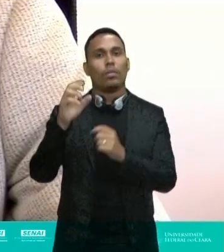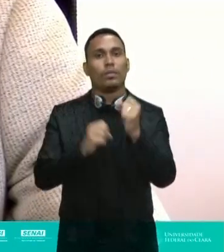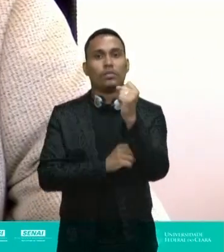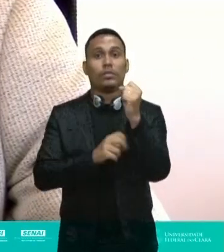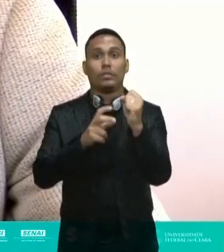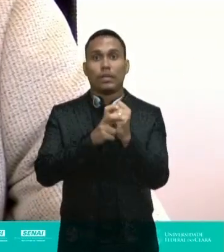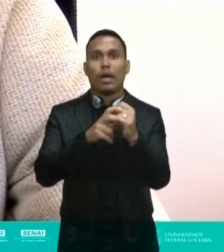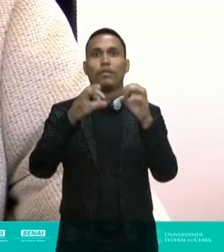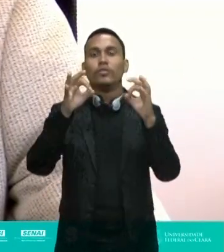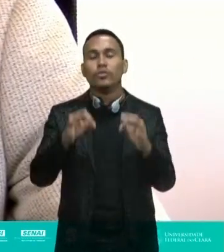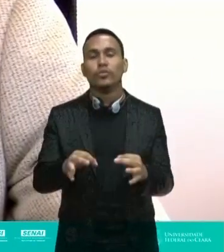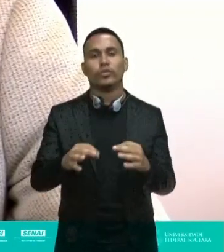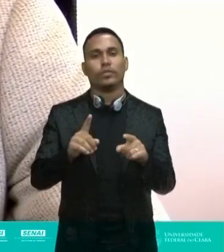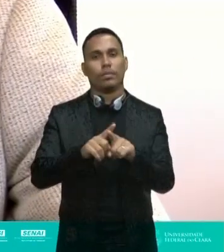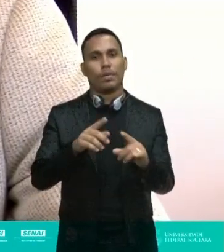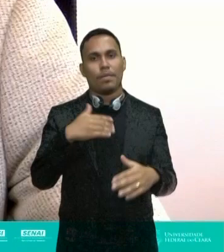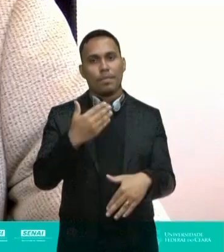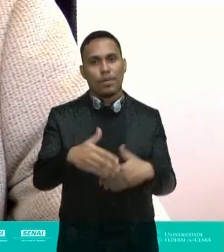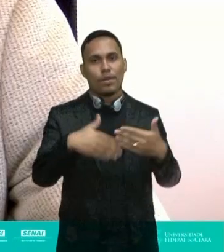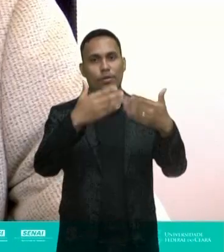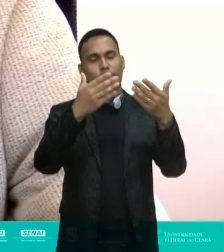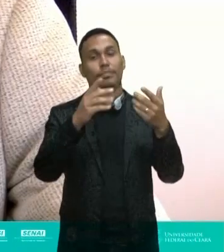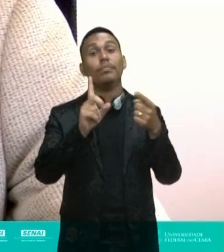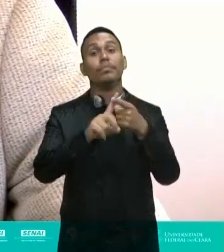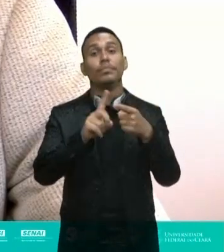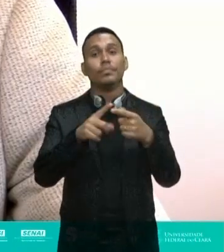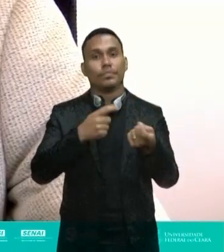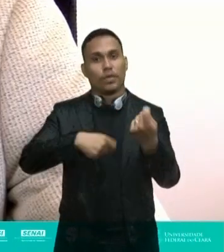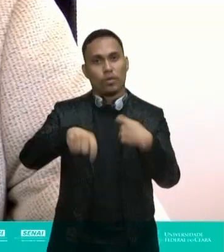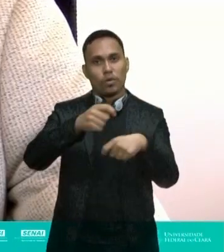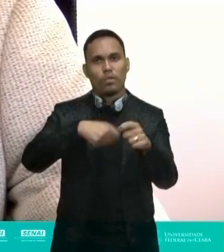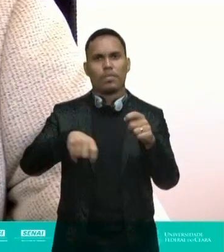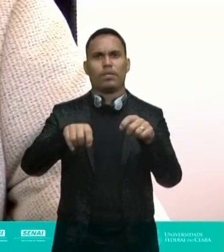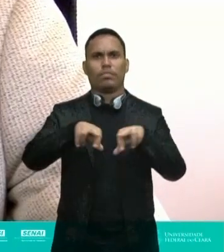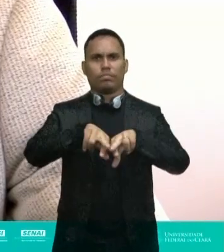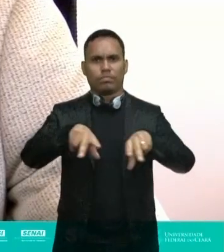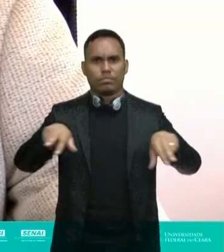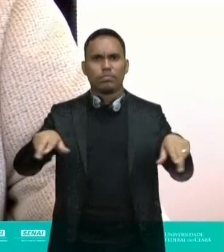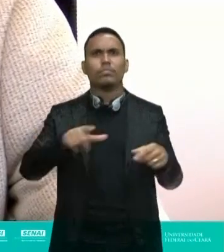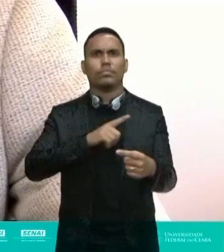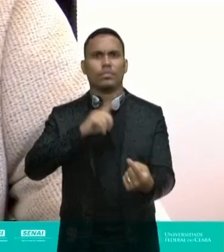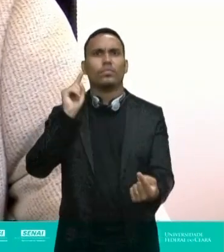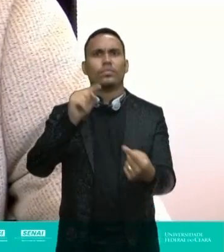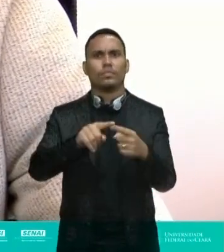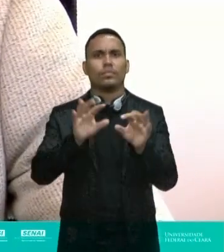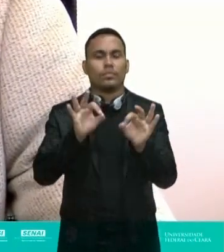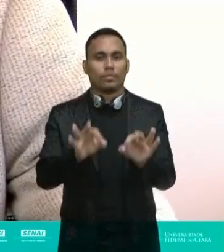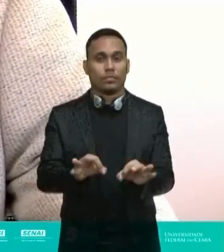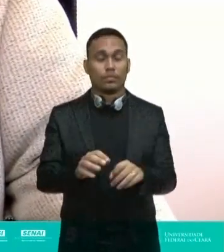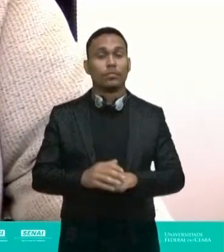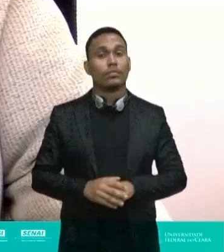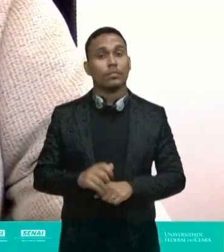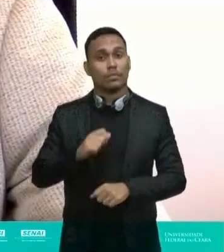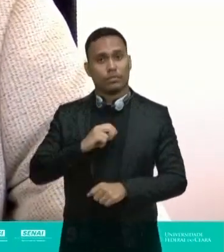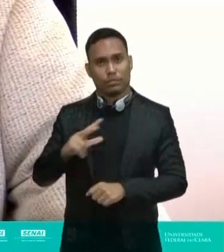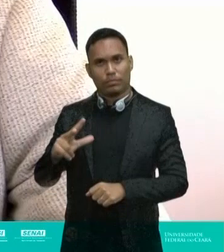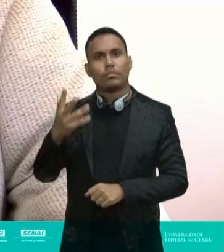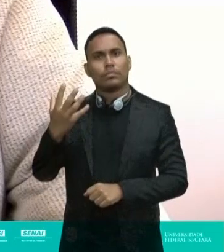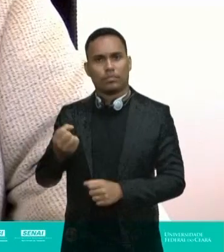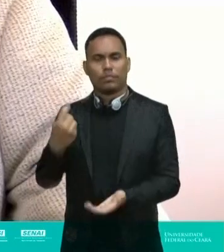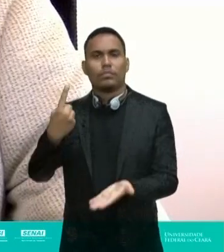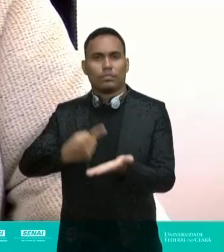e próspera, com uma economia moderna, eficiente em termos de recursos e competitiva. Portugal assumiu este compromisso